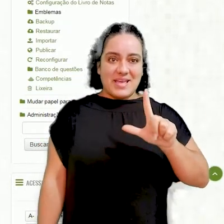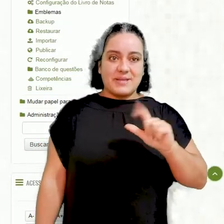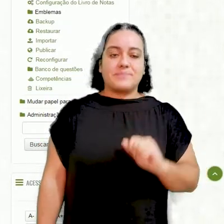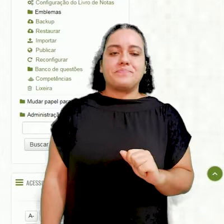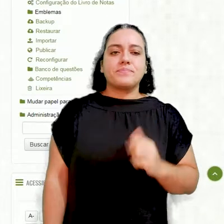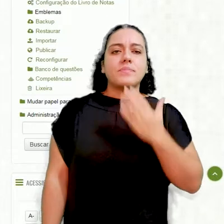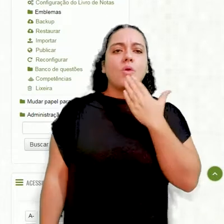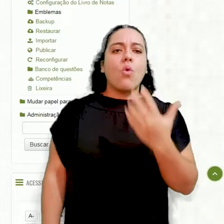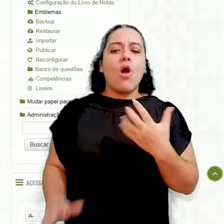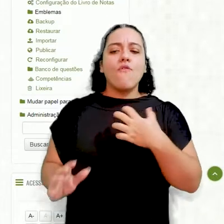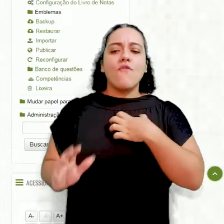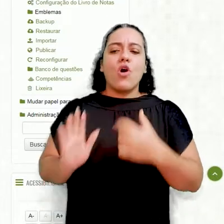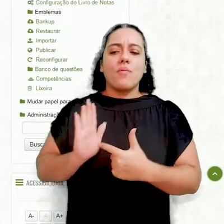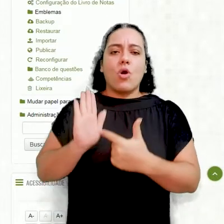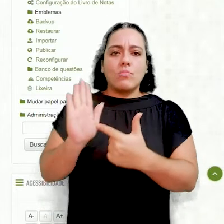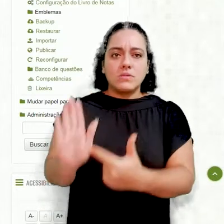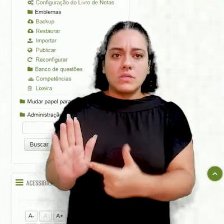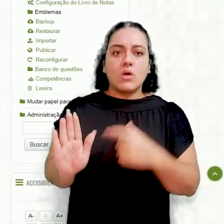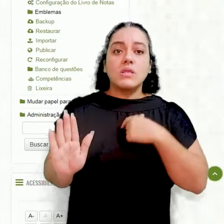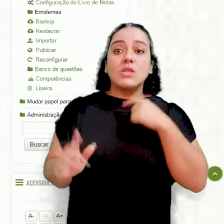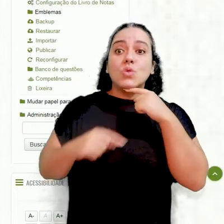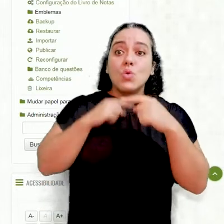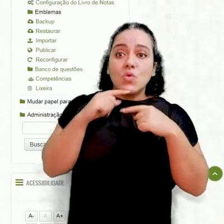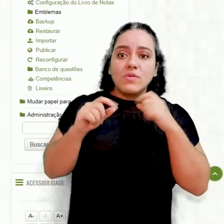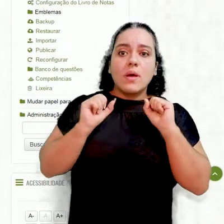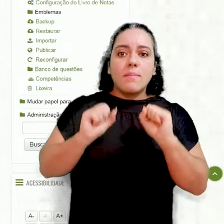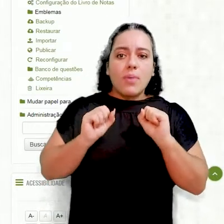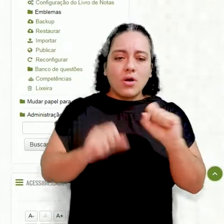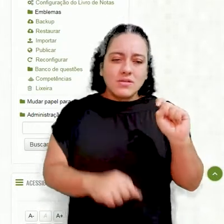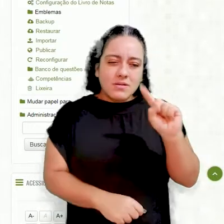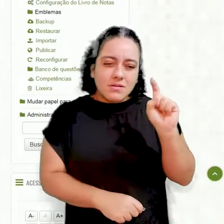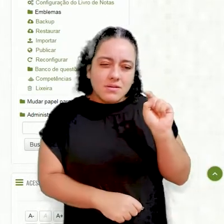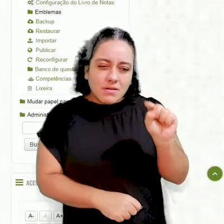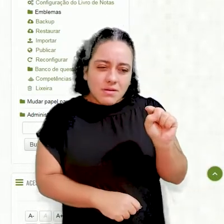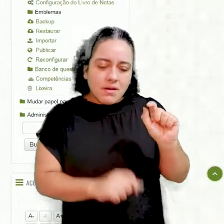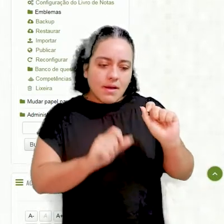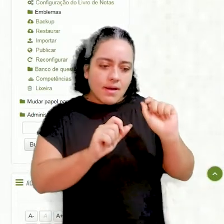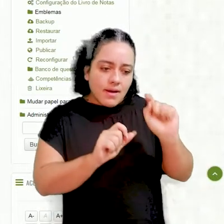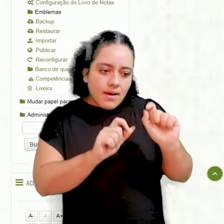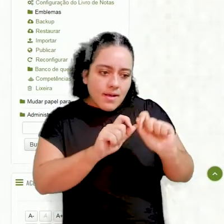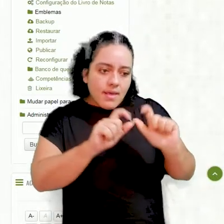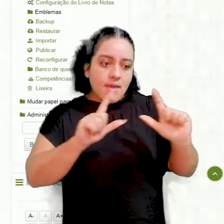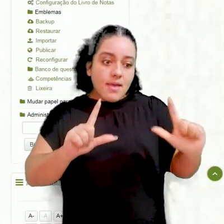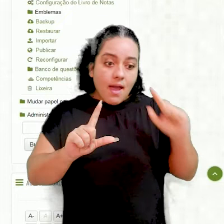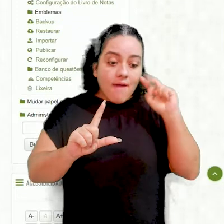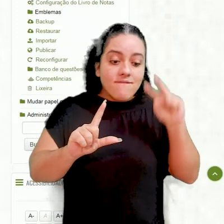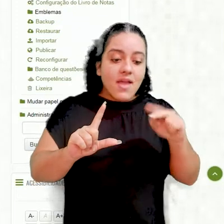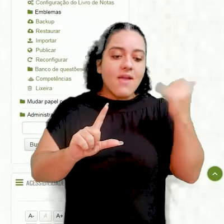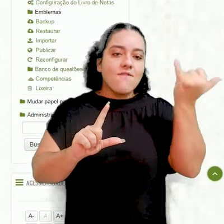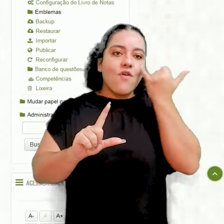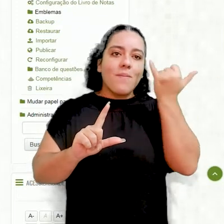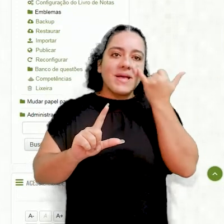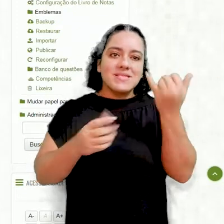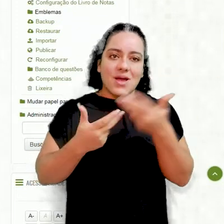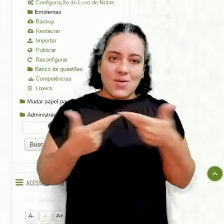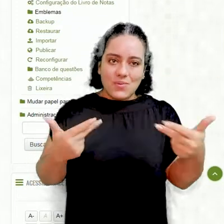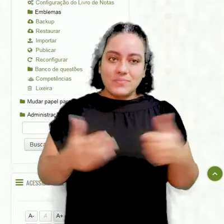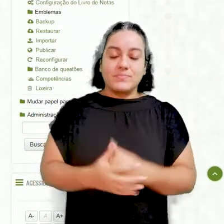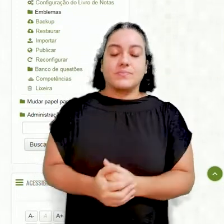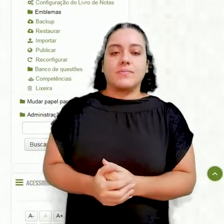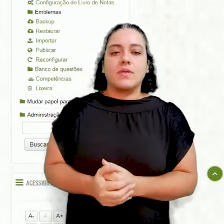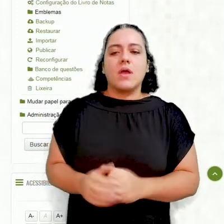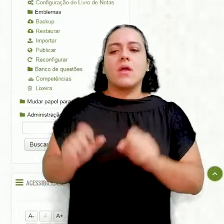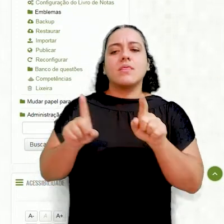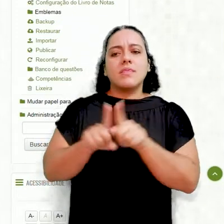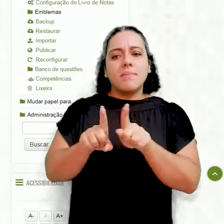exibição e, sempre que tiver dúvida, pode clicar aqui na interrogação para poder ler as informações. Ela pode se dar, de